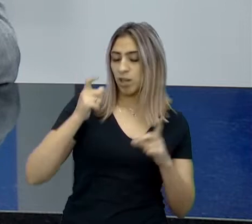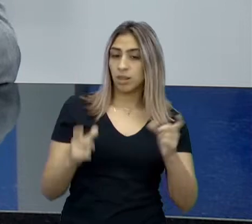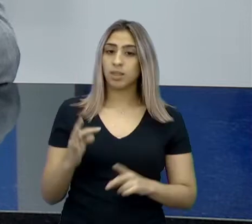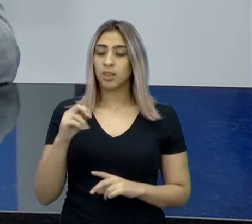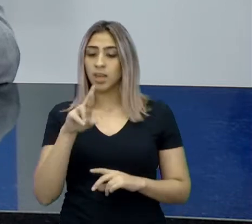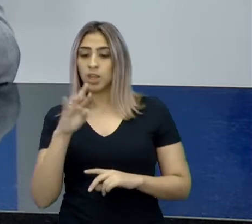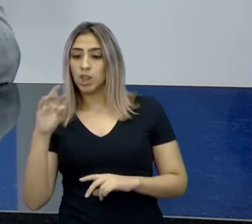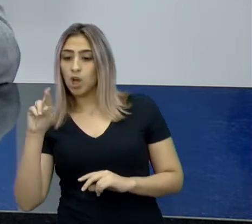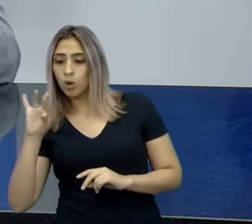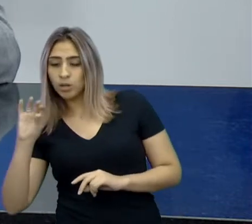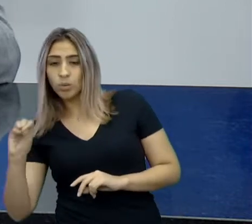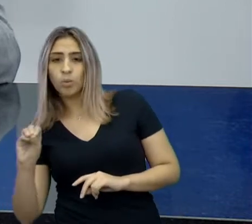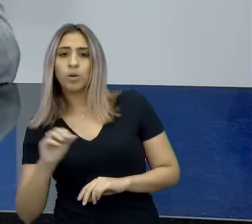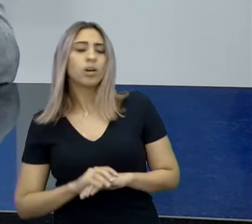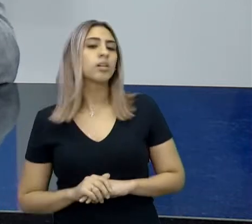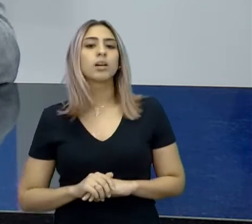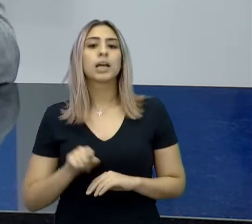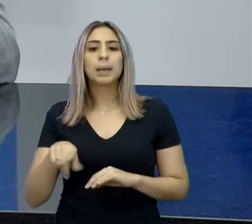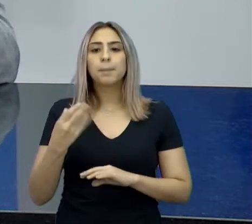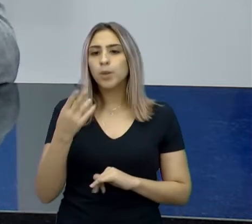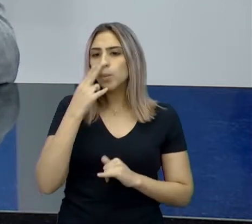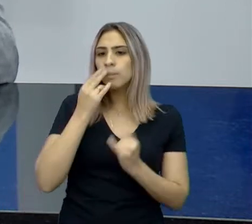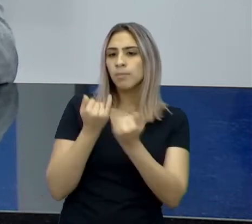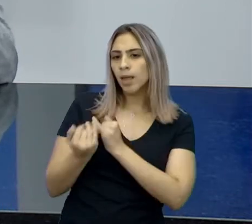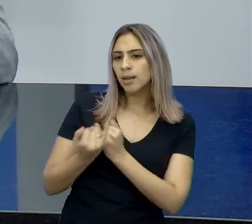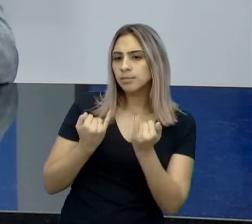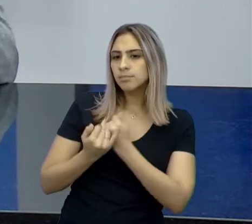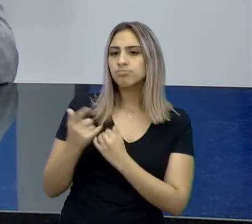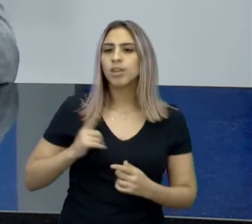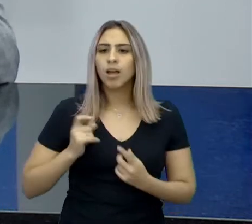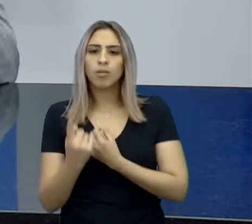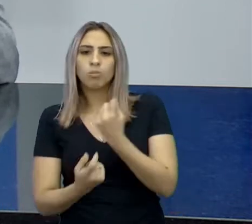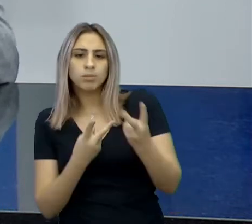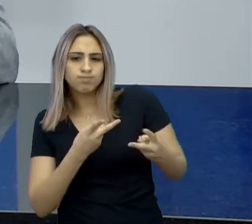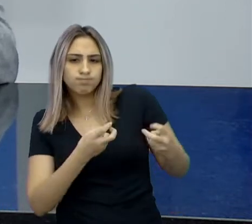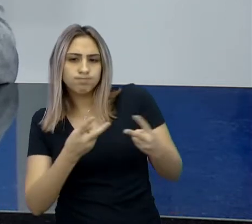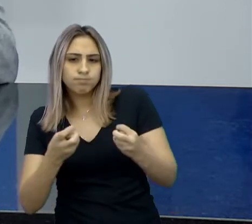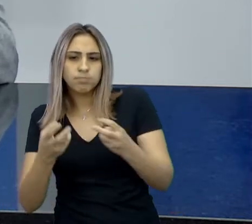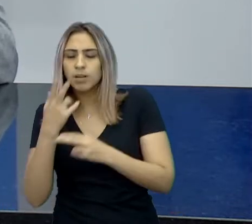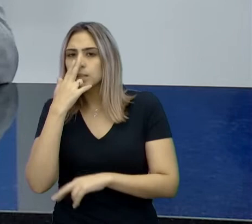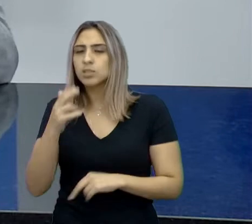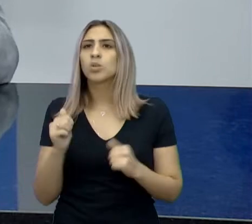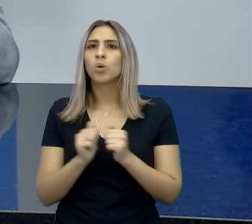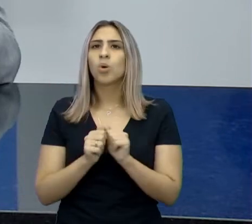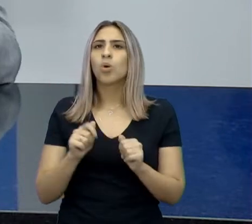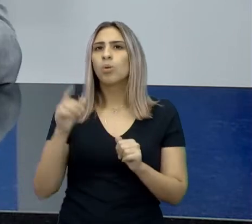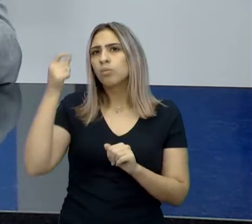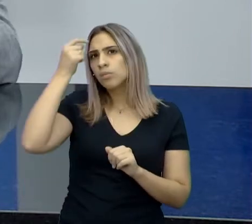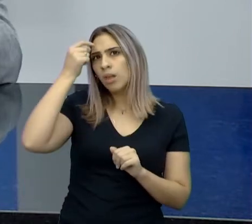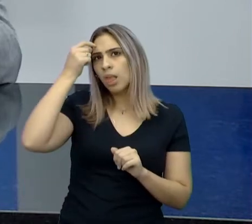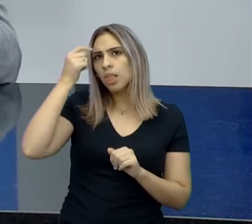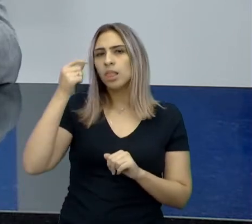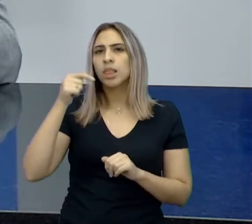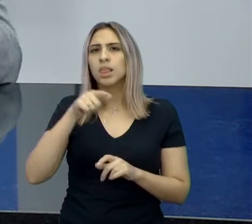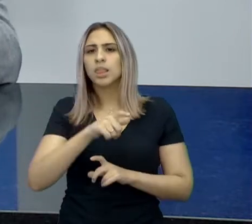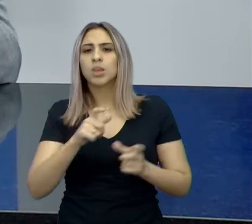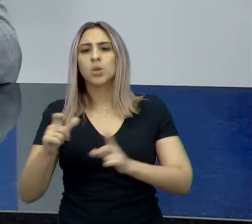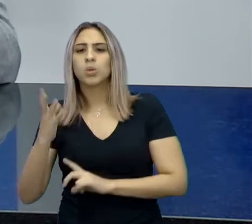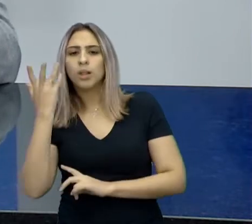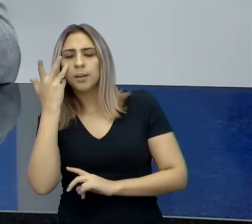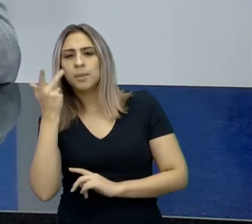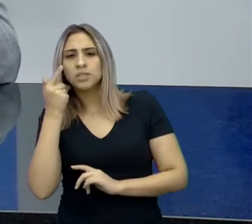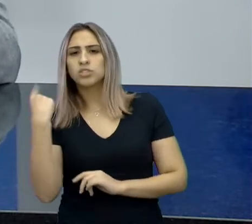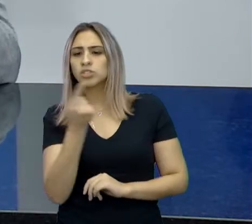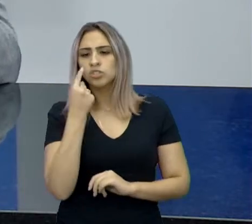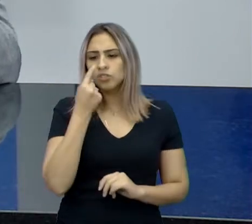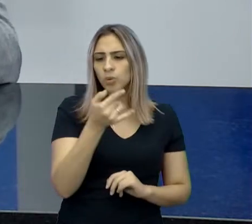território, ela é muito parecida, né? Ela tem alguns aspectos parecidos com a noção de território dos outros animais. A gente viu,